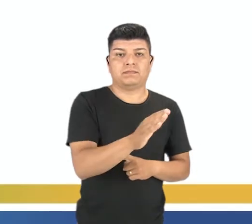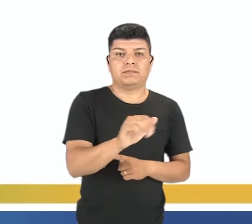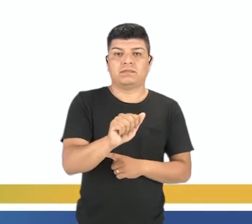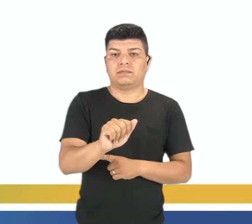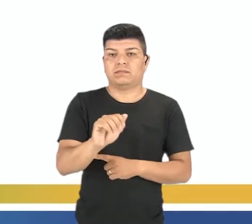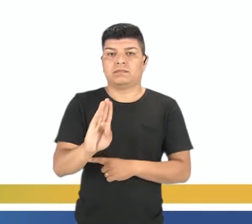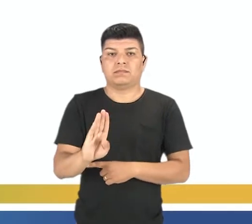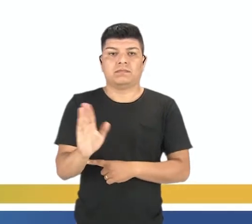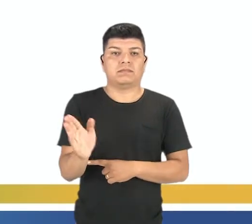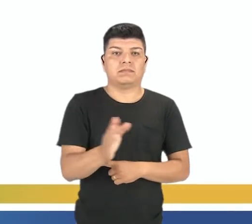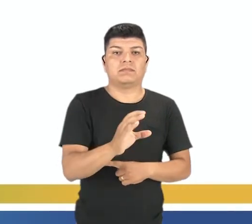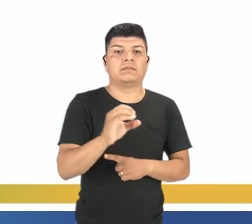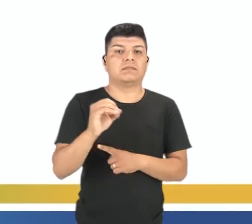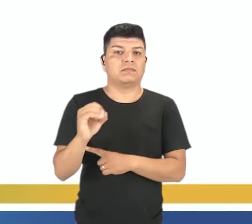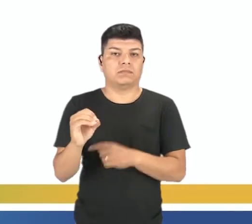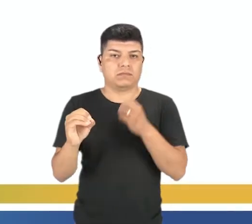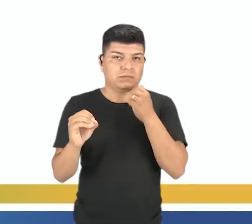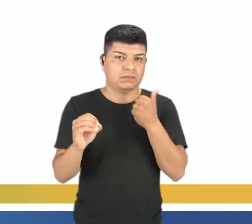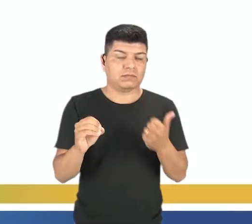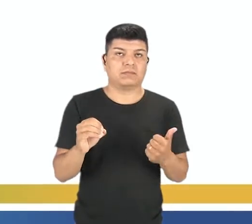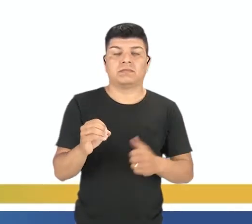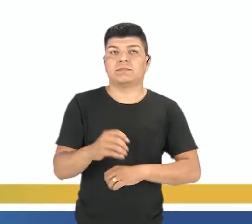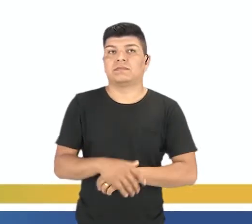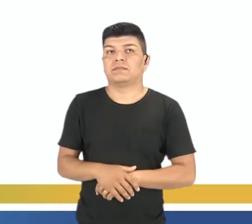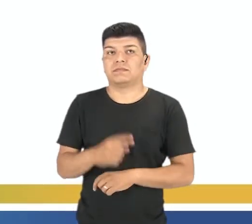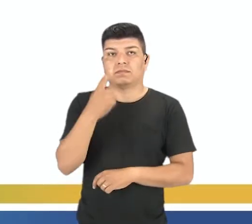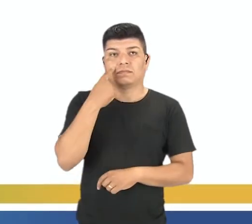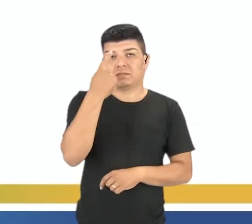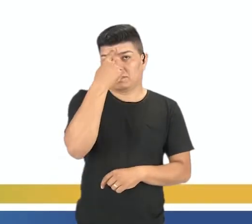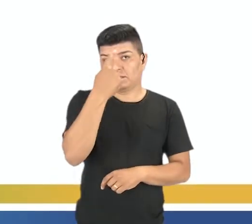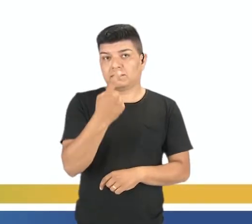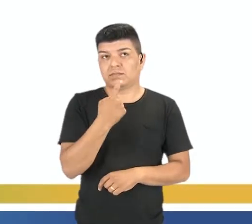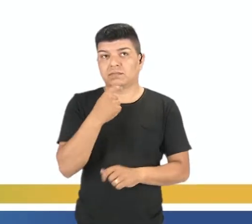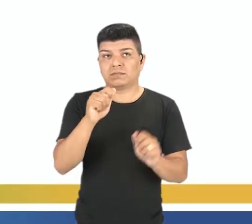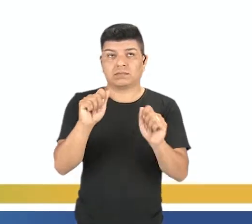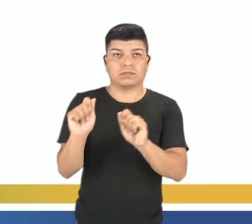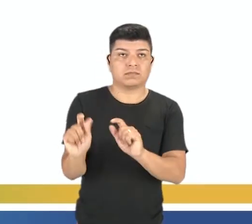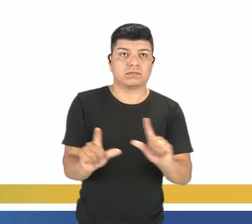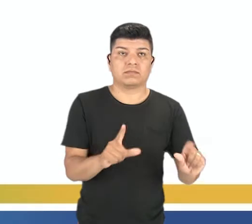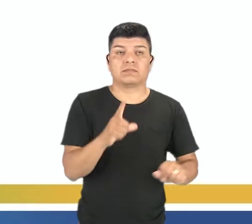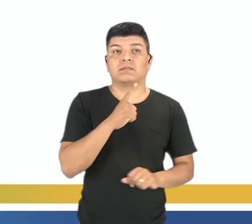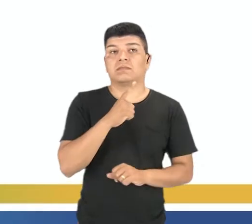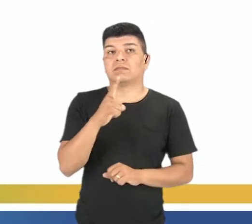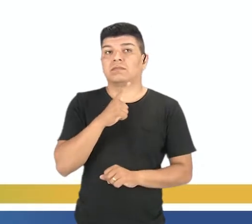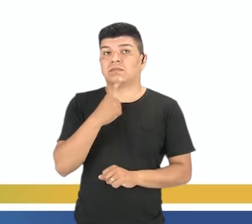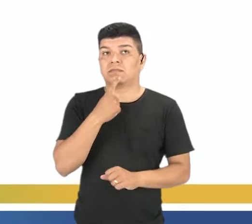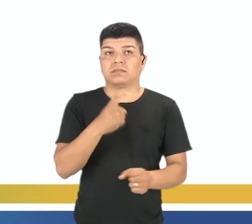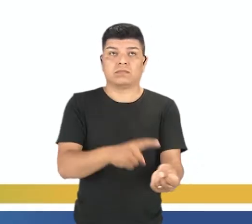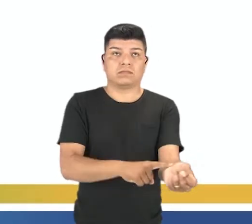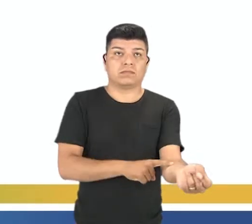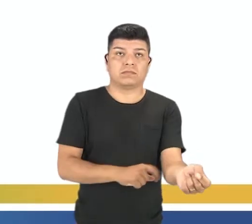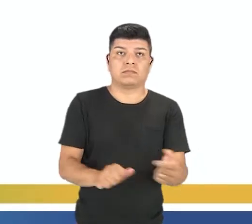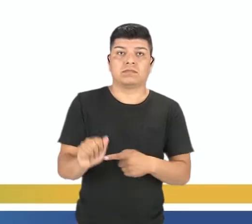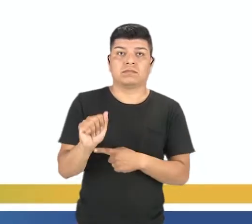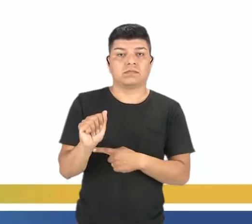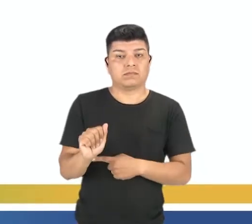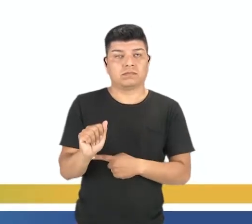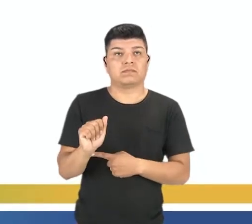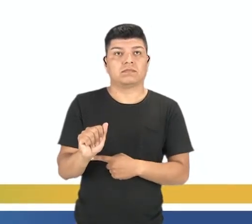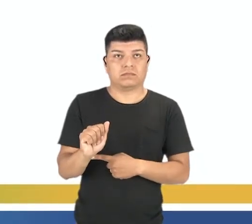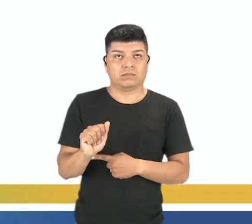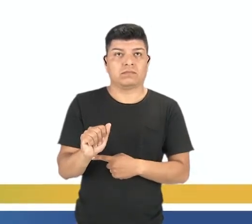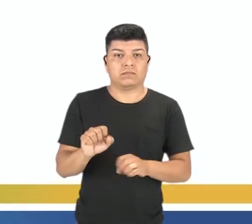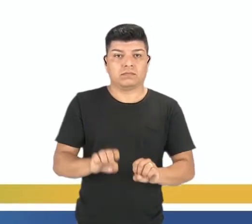AB, AB e O, tudo bem? Então veja na imagem aí, ó. Eu tenho, por exemplo, no sangue A, eu tenho essa